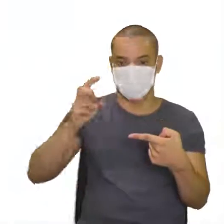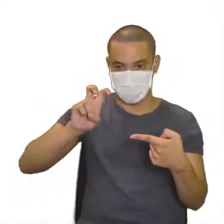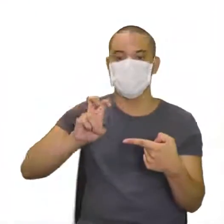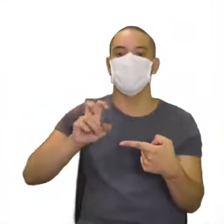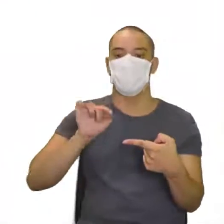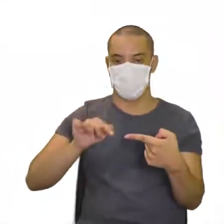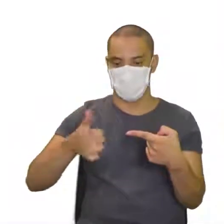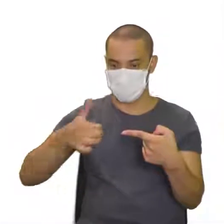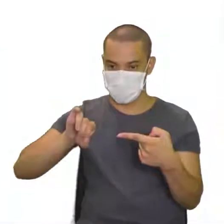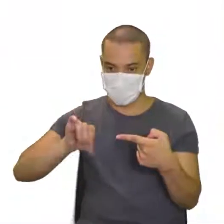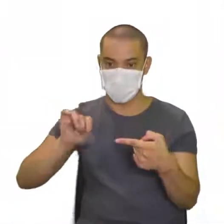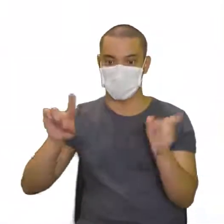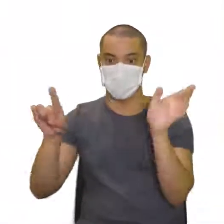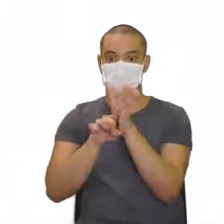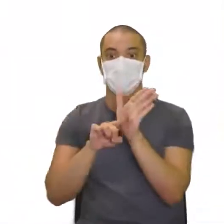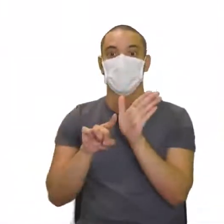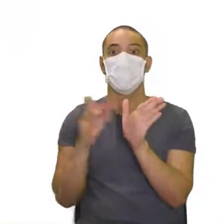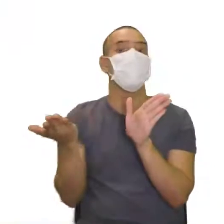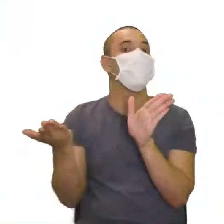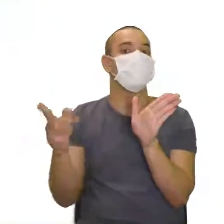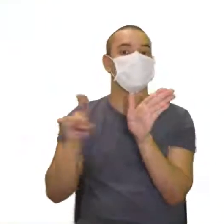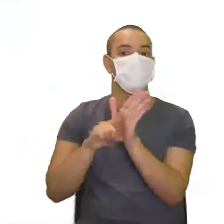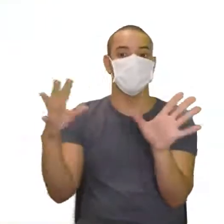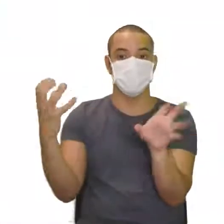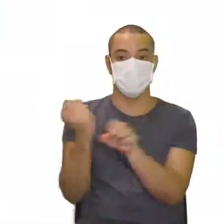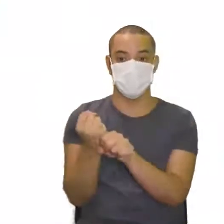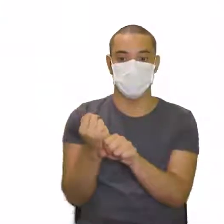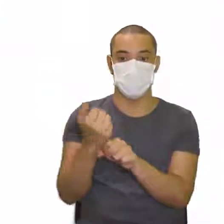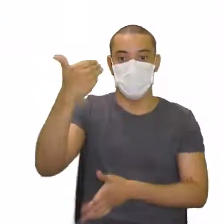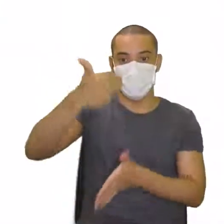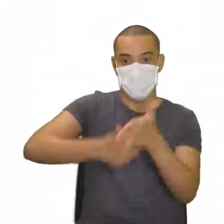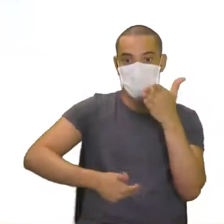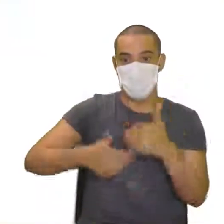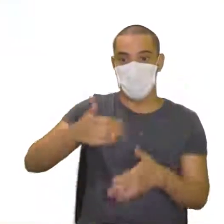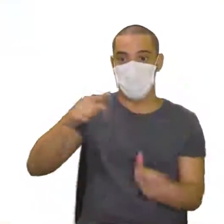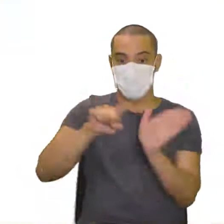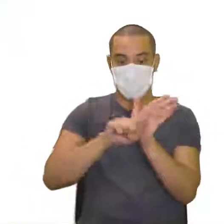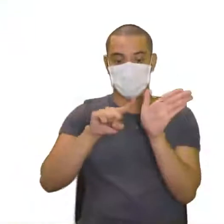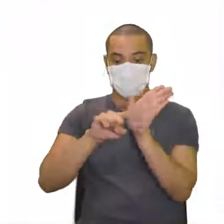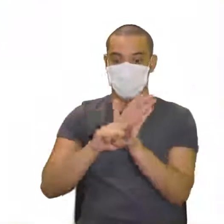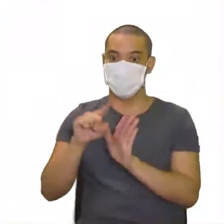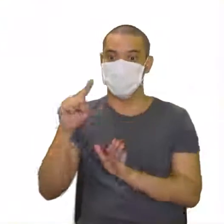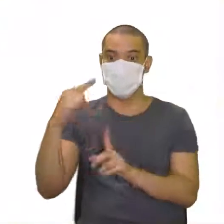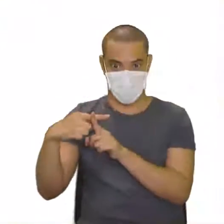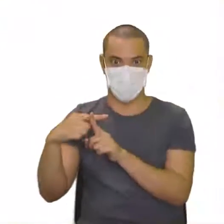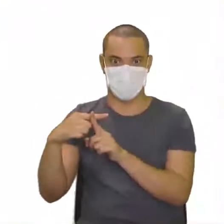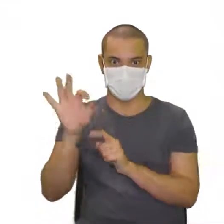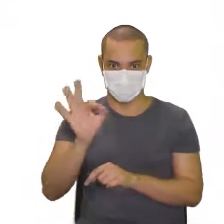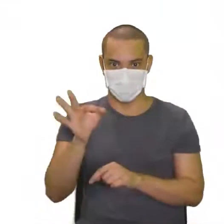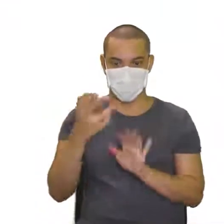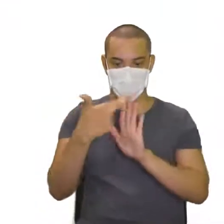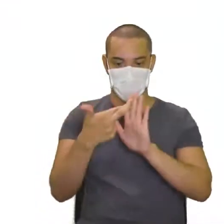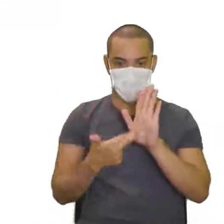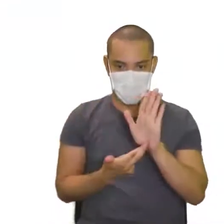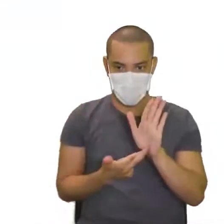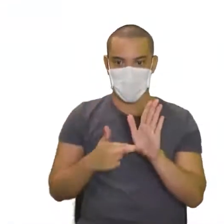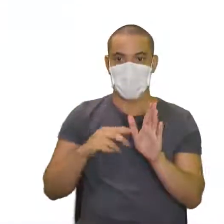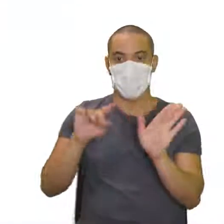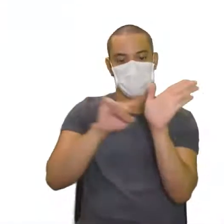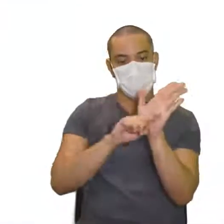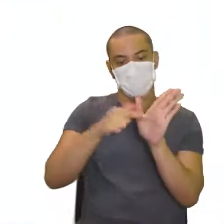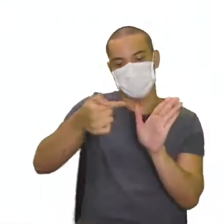e subtrai o expoente. Eu tenho menos 7, menos, menos 1, menos com menos mais, menos 7 mais